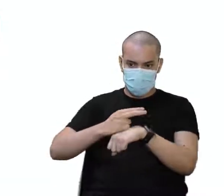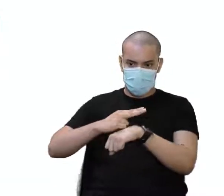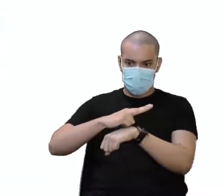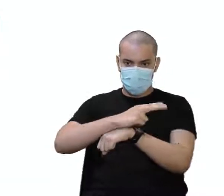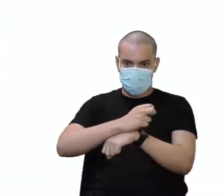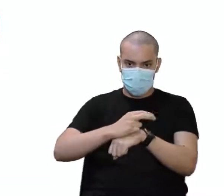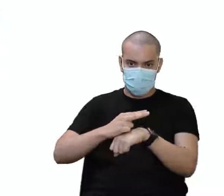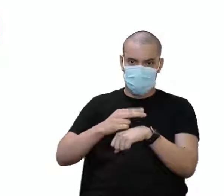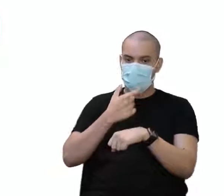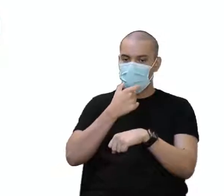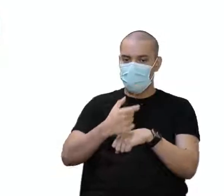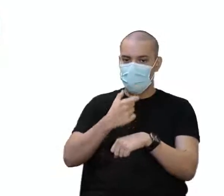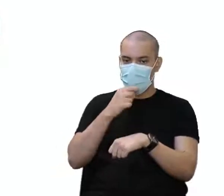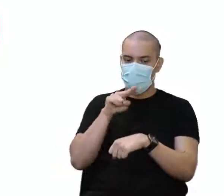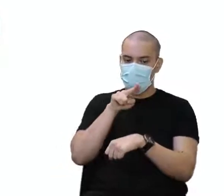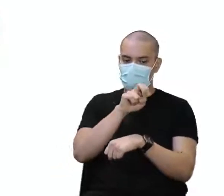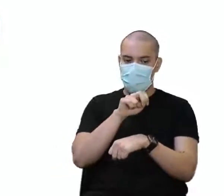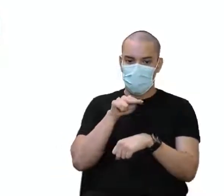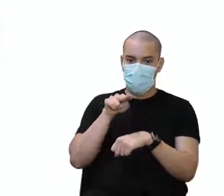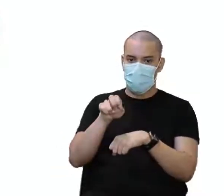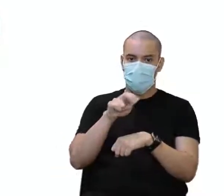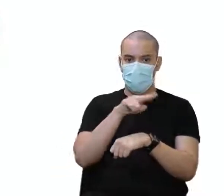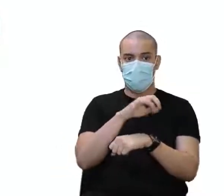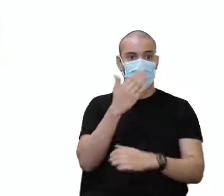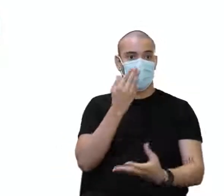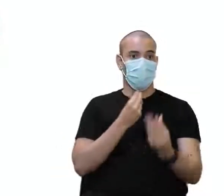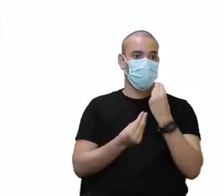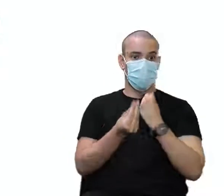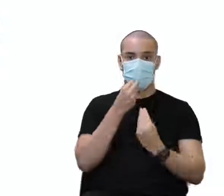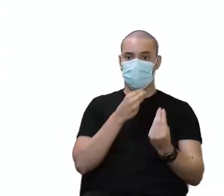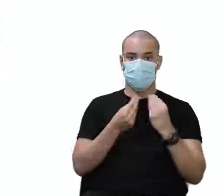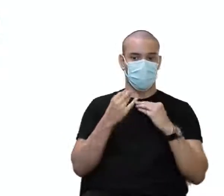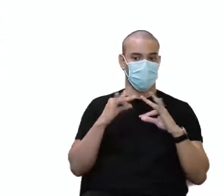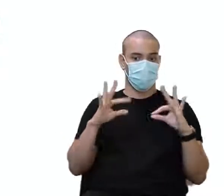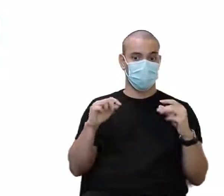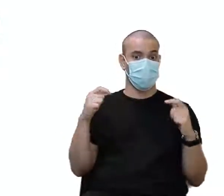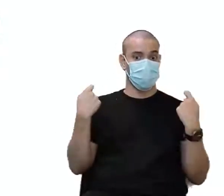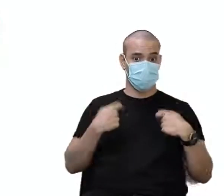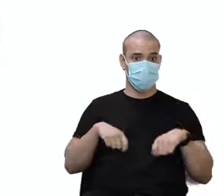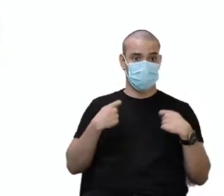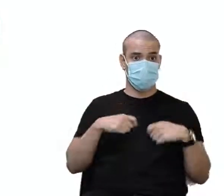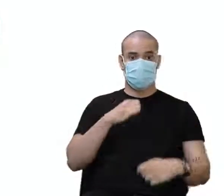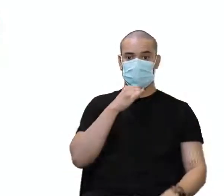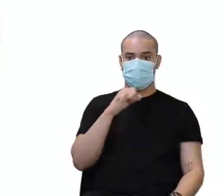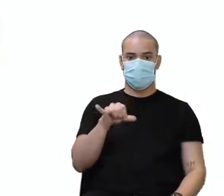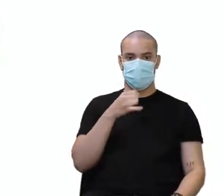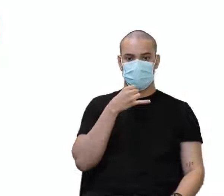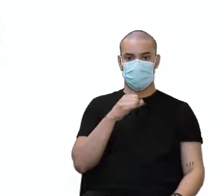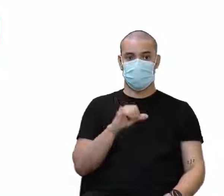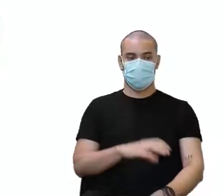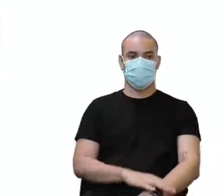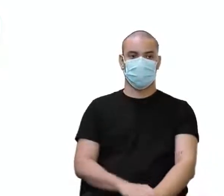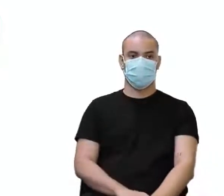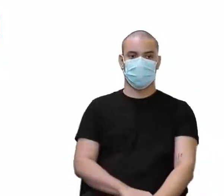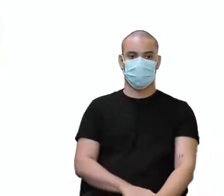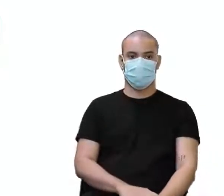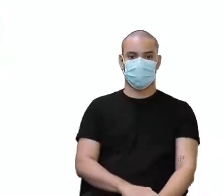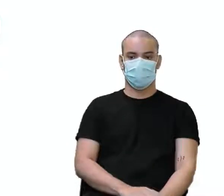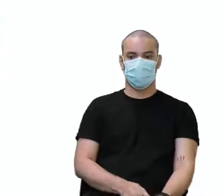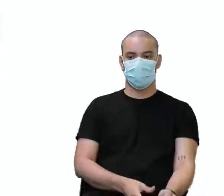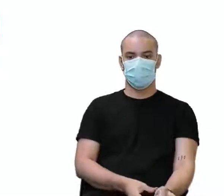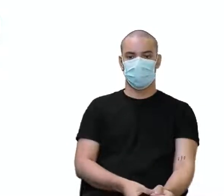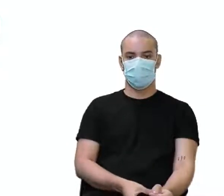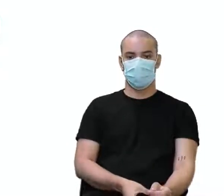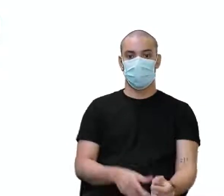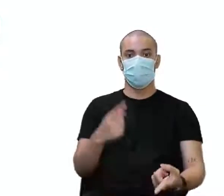pegajosa, e ó, só se alimentando. E eles precisam de bastante energia, né? Porque quando chega no período